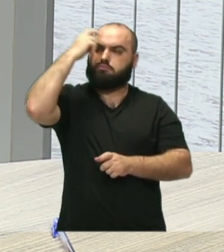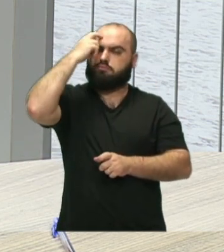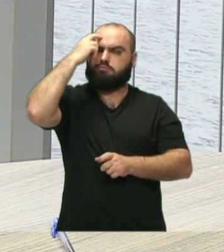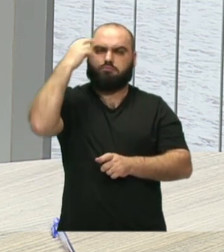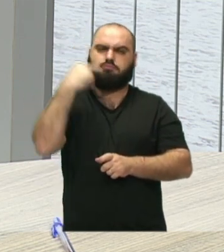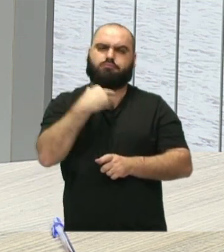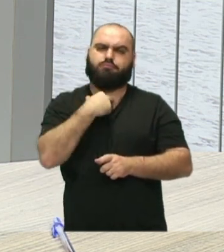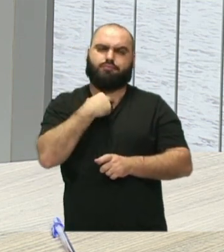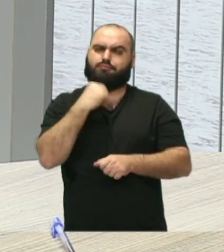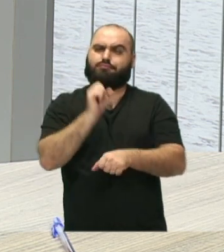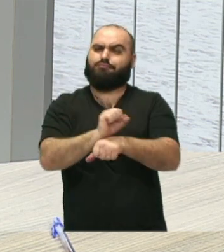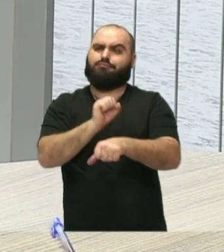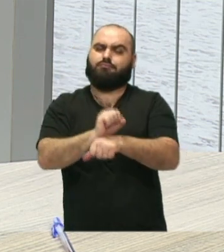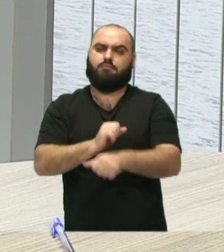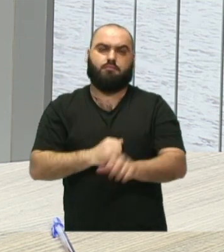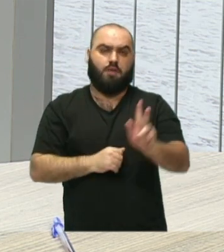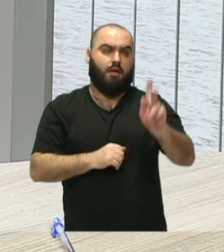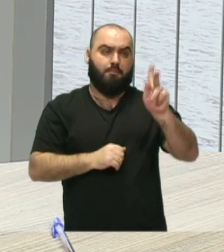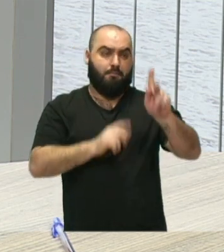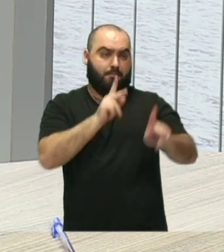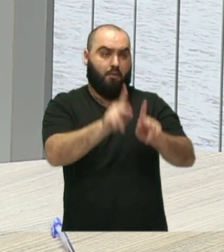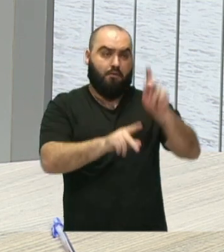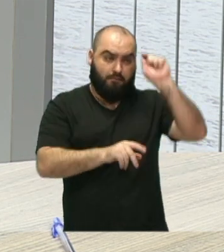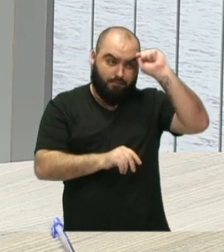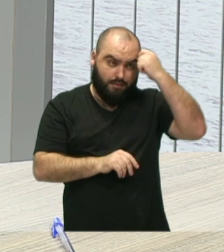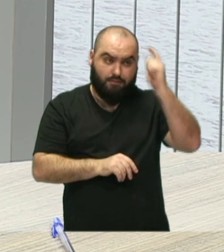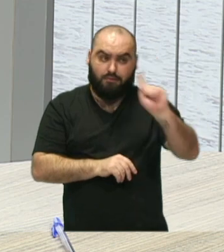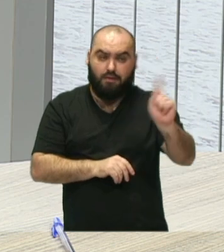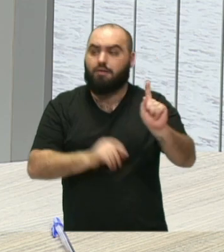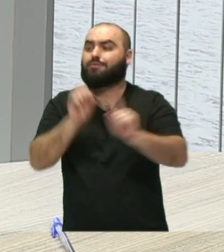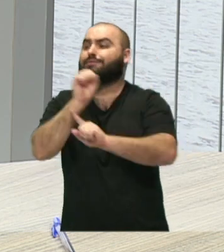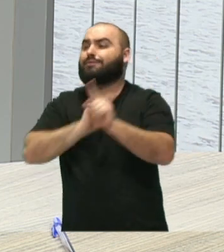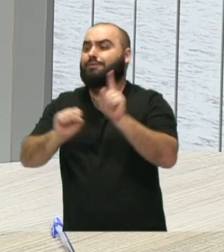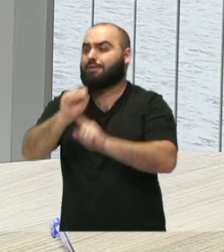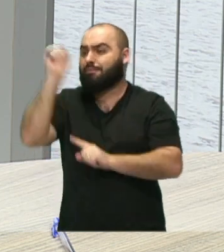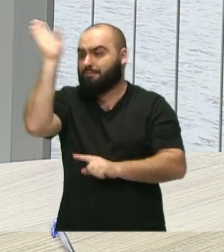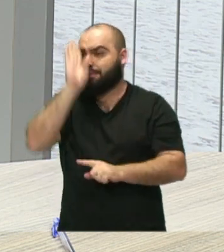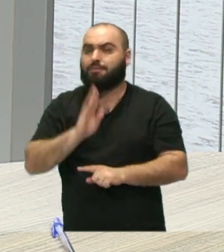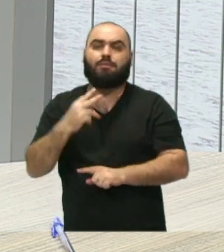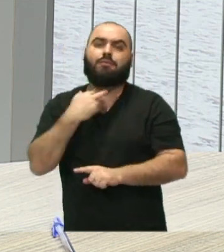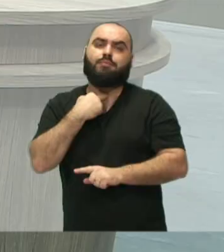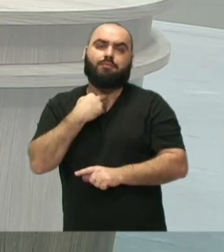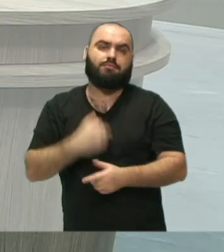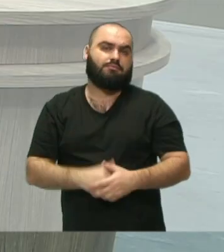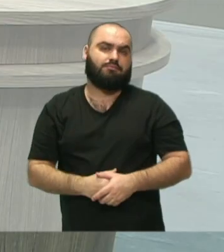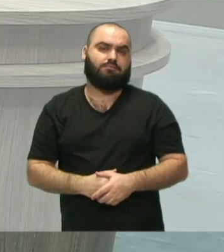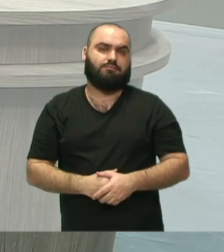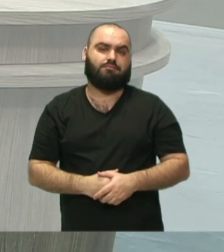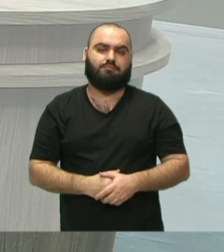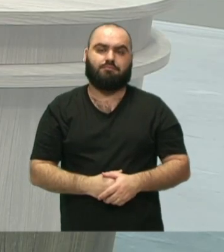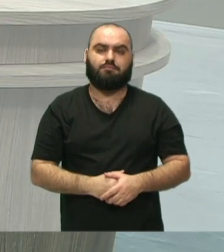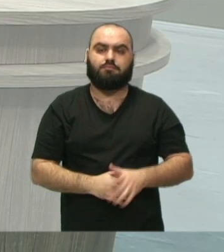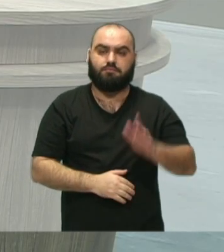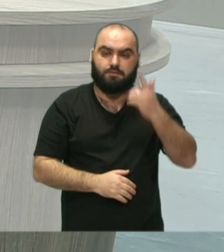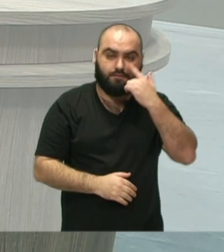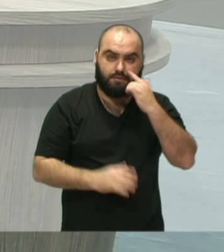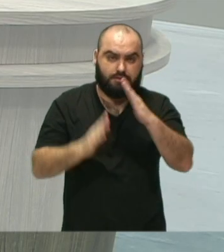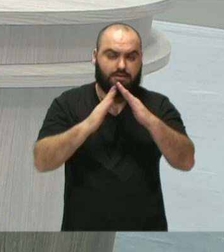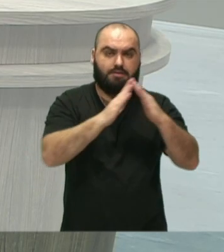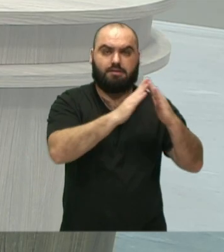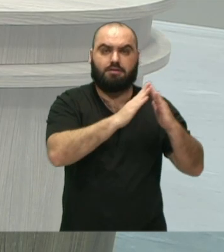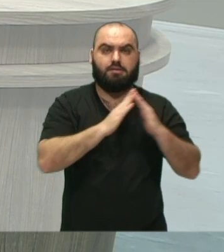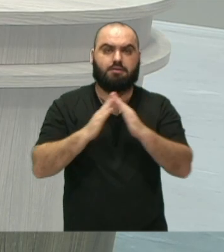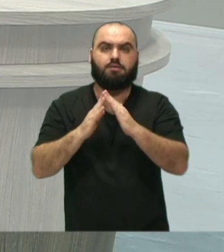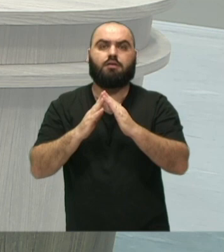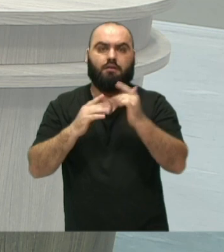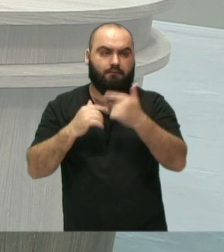isso. Na verdade, não é o povo preto que não pode. A sociedade brasileira não pode. Ela vai implodir. O que acontece com a periferia é que ela vai